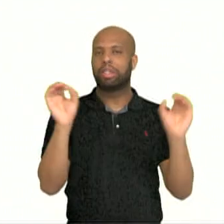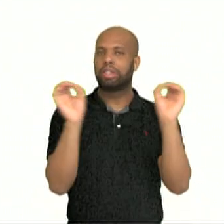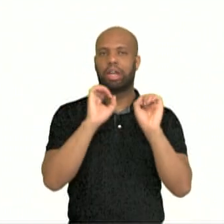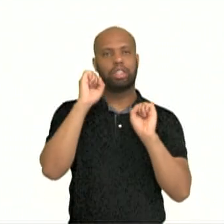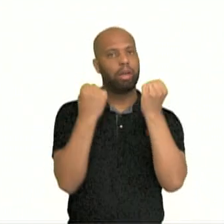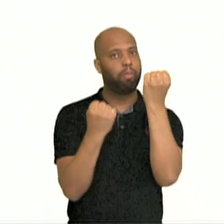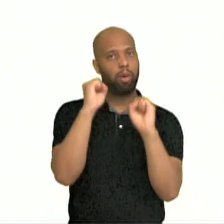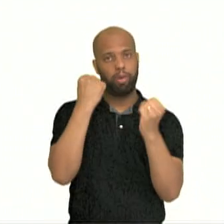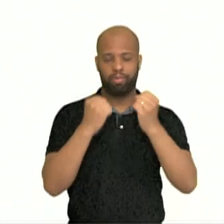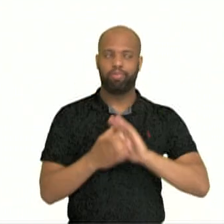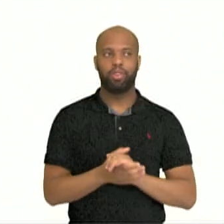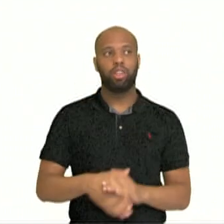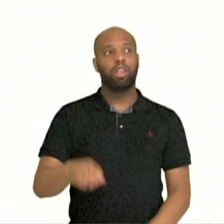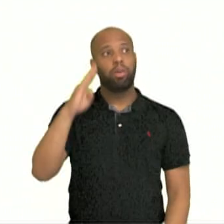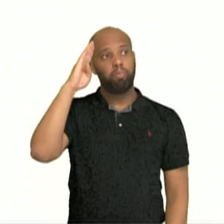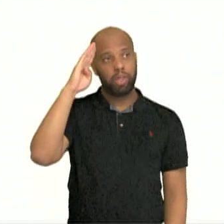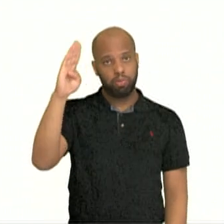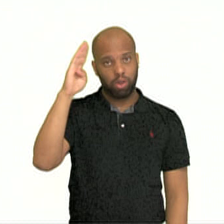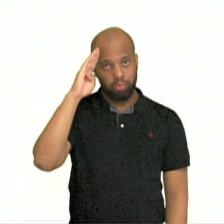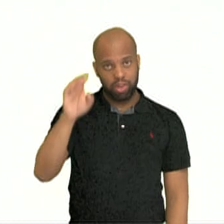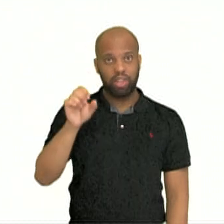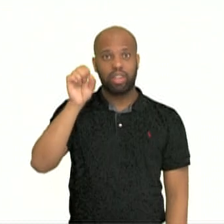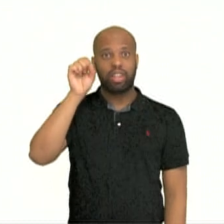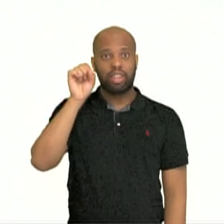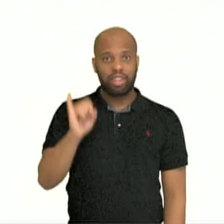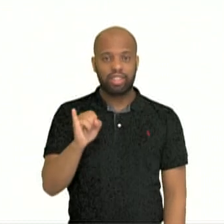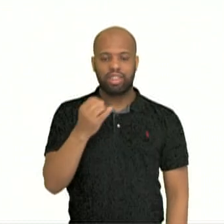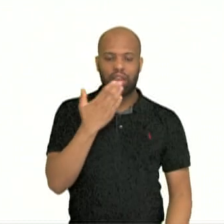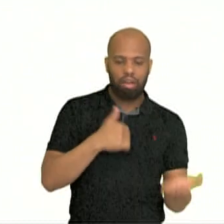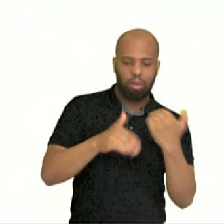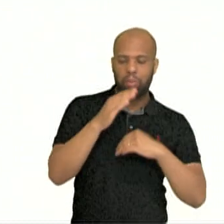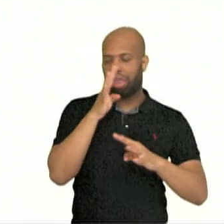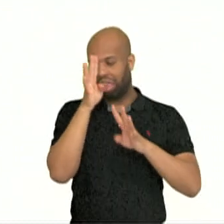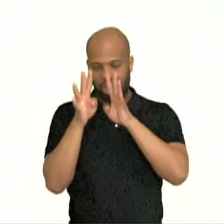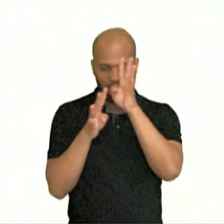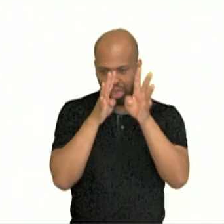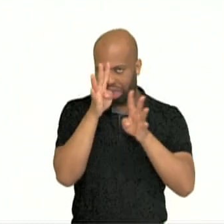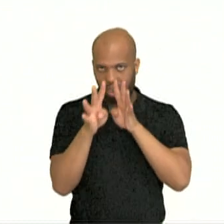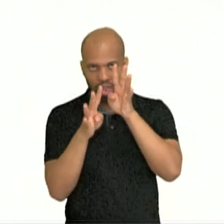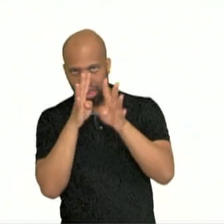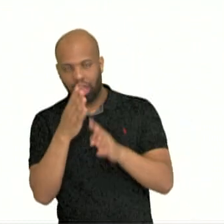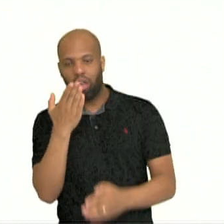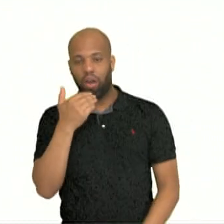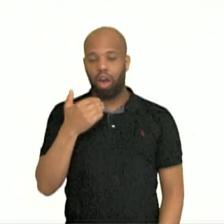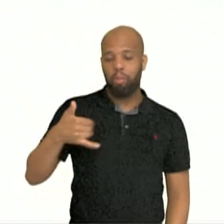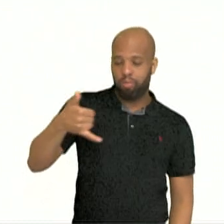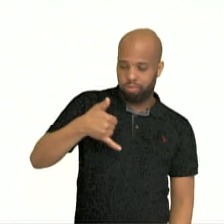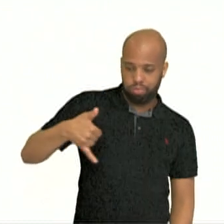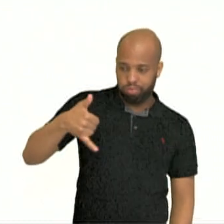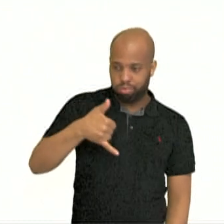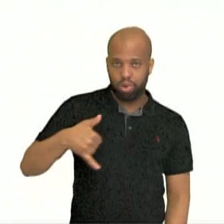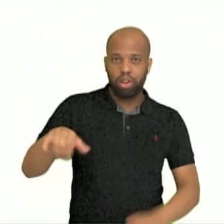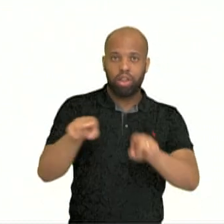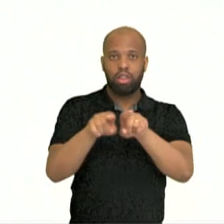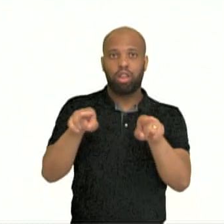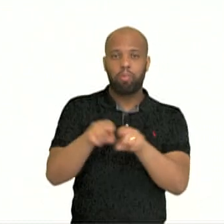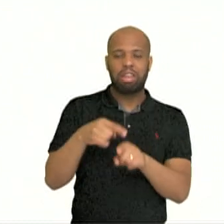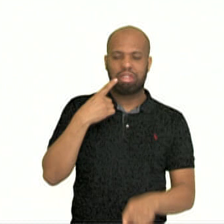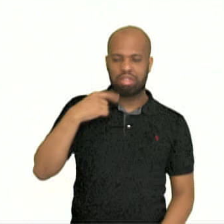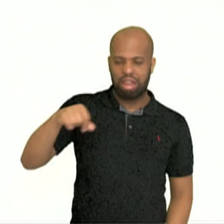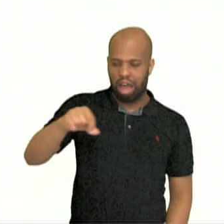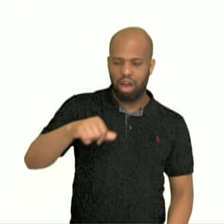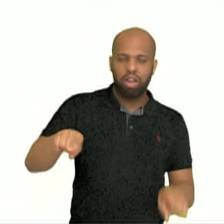físico. Principalmente quando a dieta é desregrada com acúmulo de gordura, sódio e